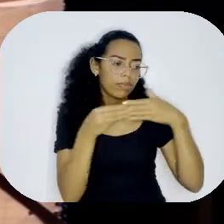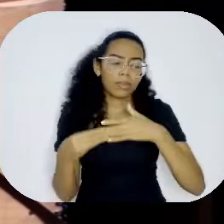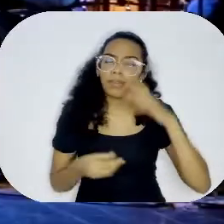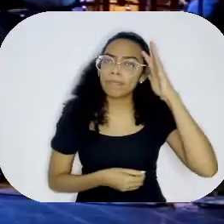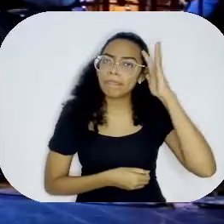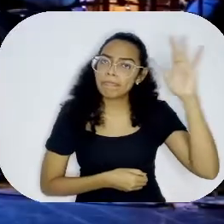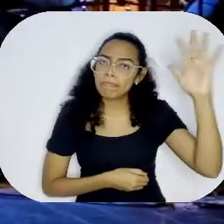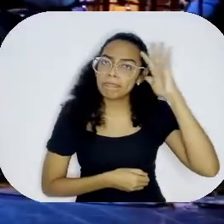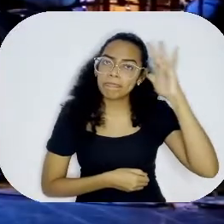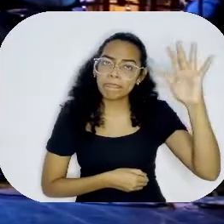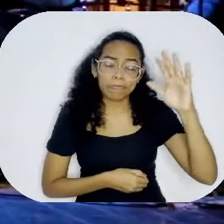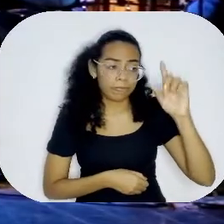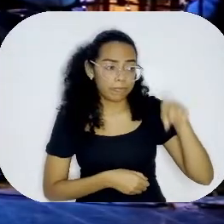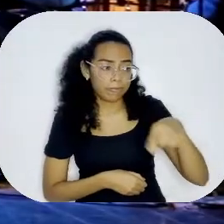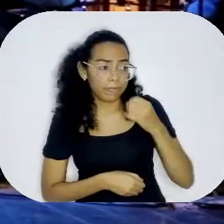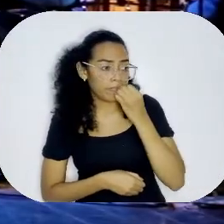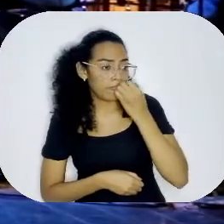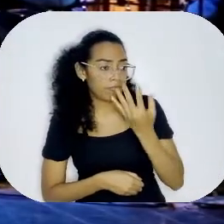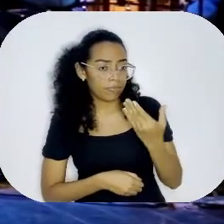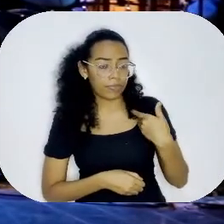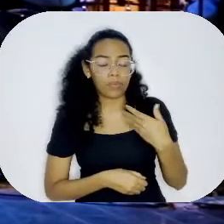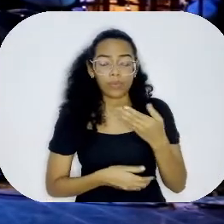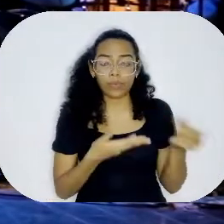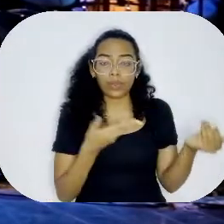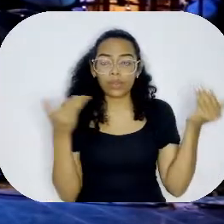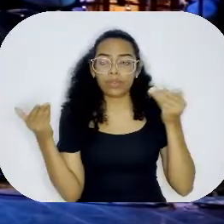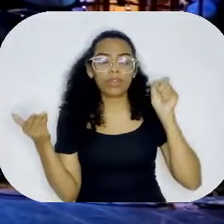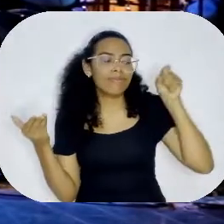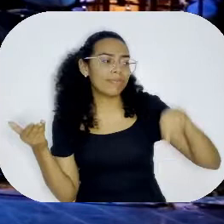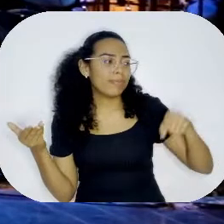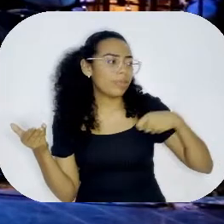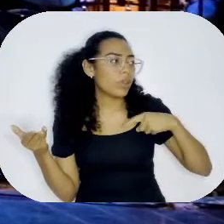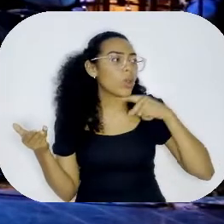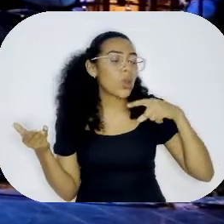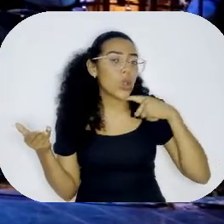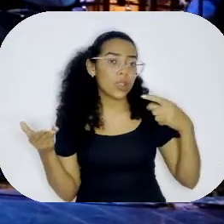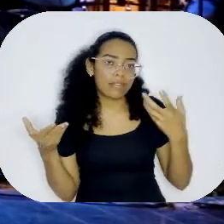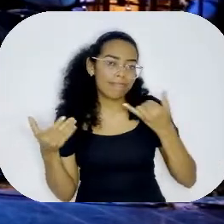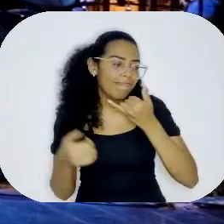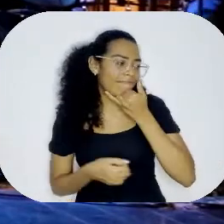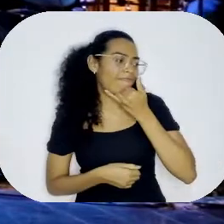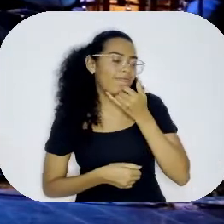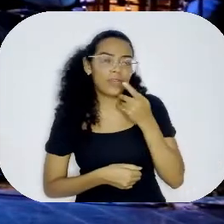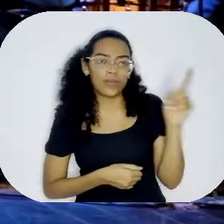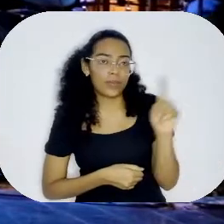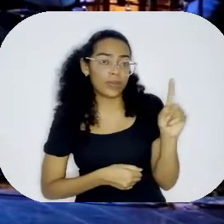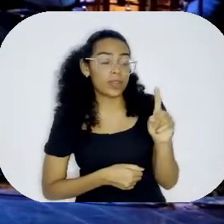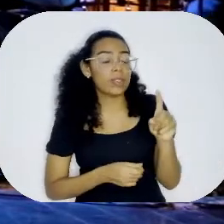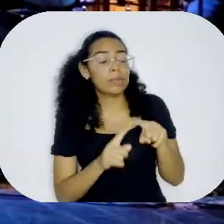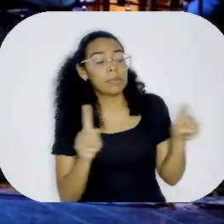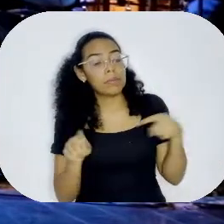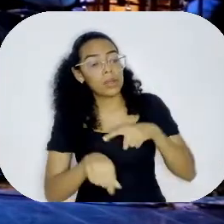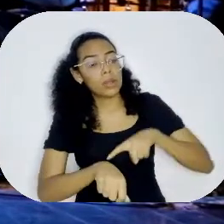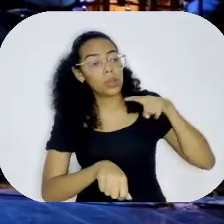reflexão. O clima convidativo, não pude recusar. Naquele mesmo instante,